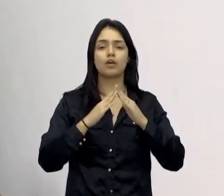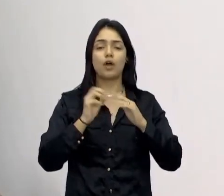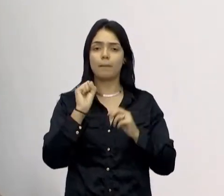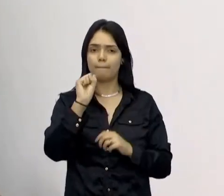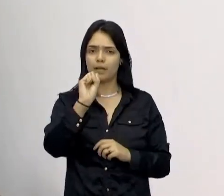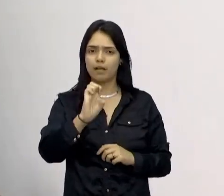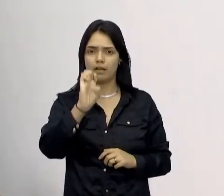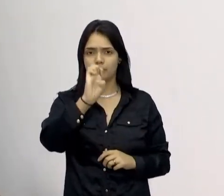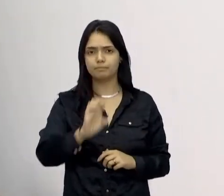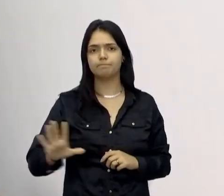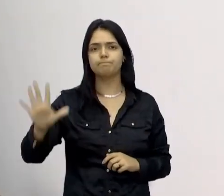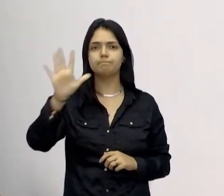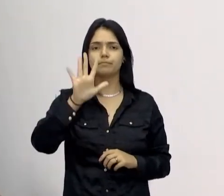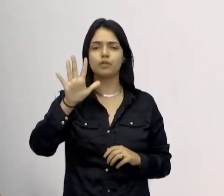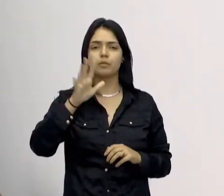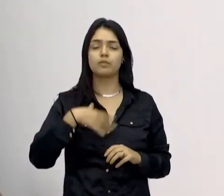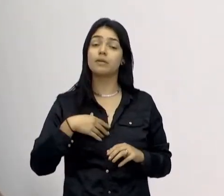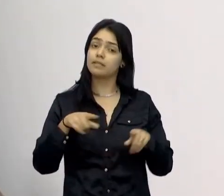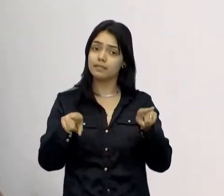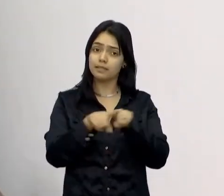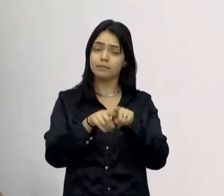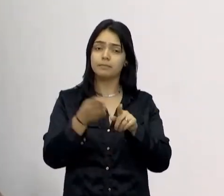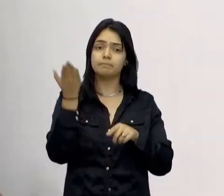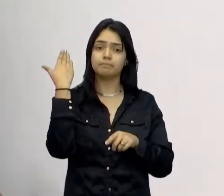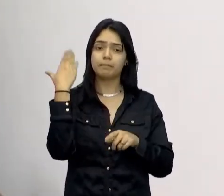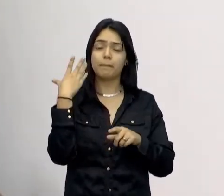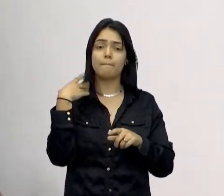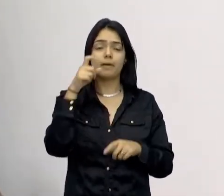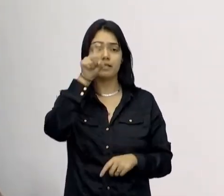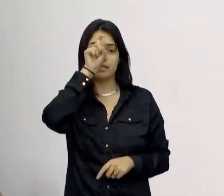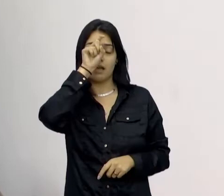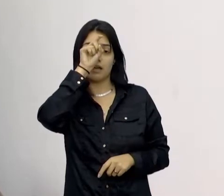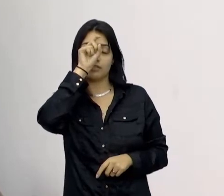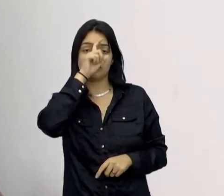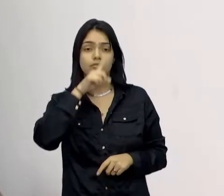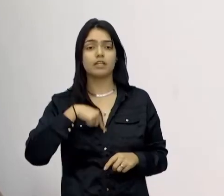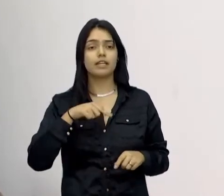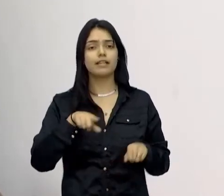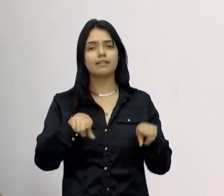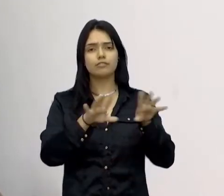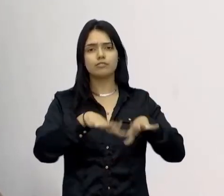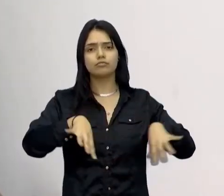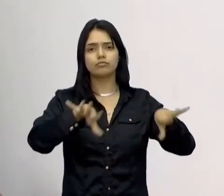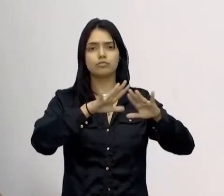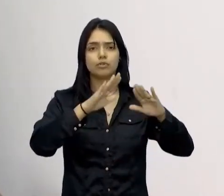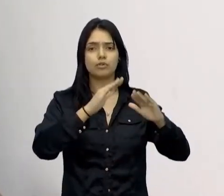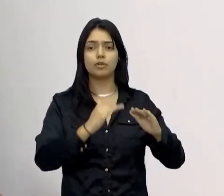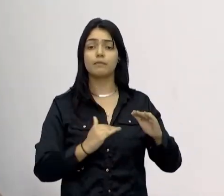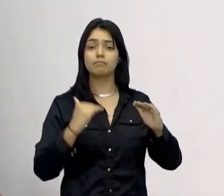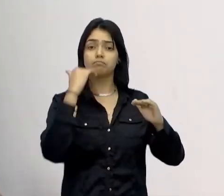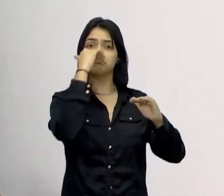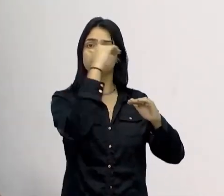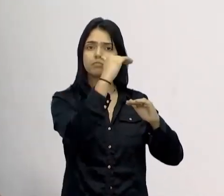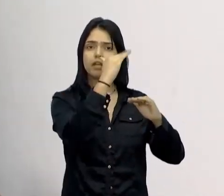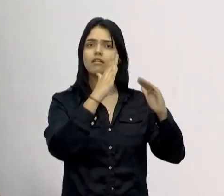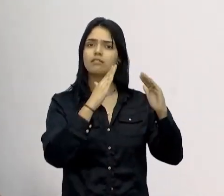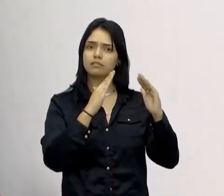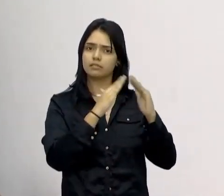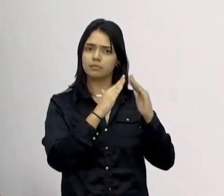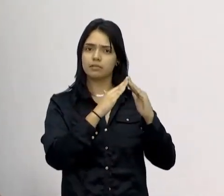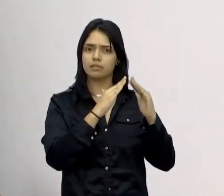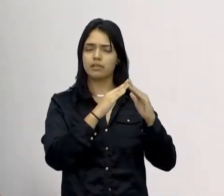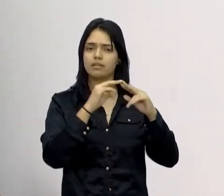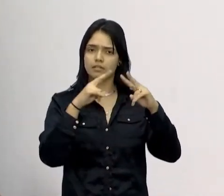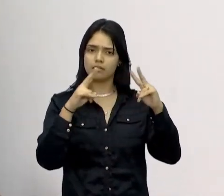isso desde a antiguidade com os egípcios. Eles se colocam acima dos tabus. E um dos